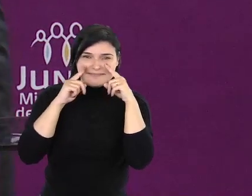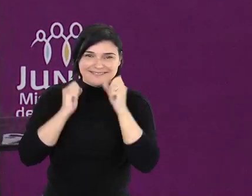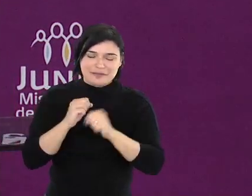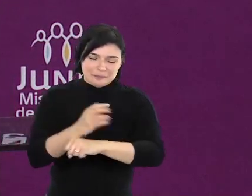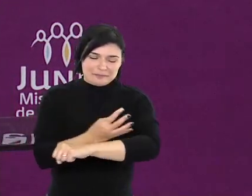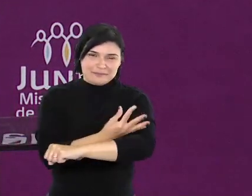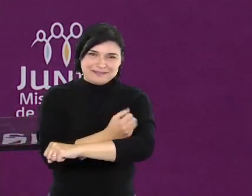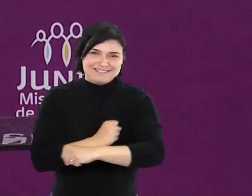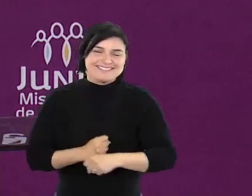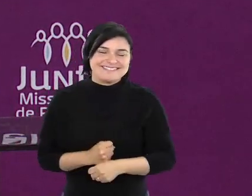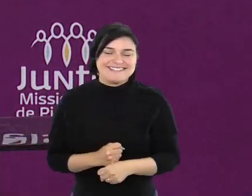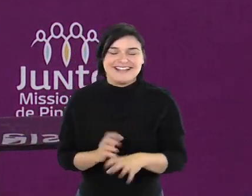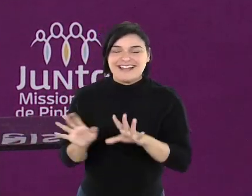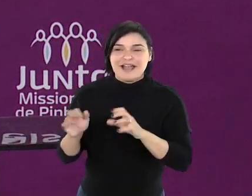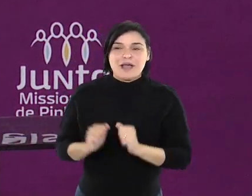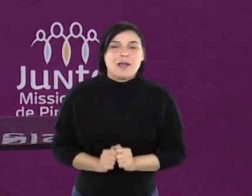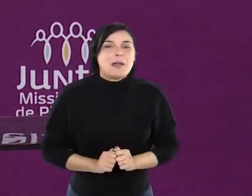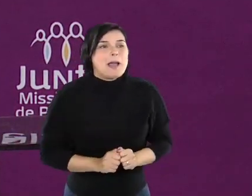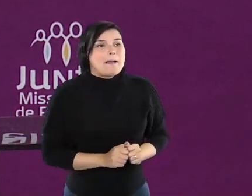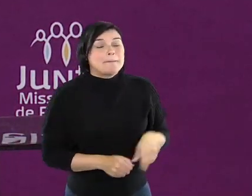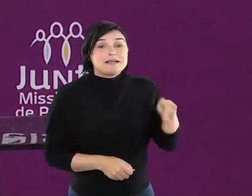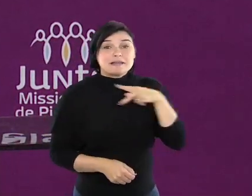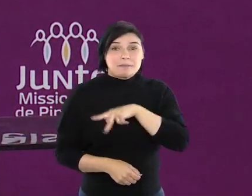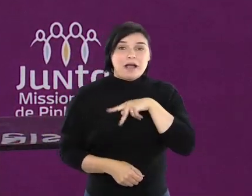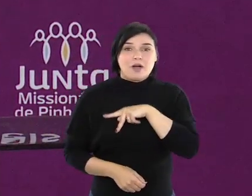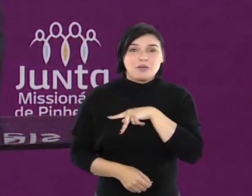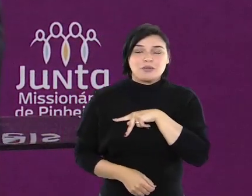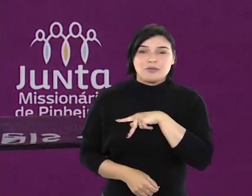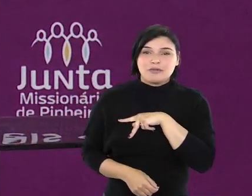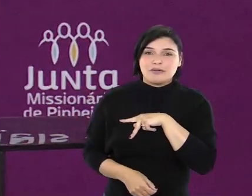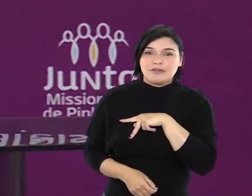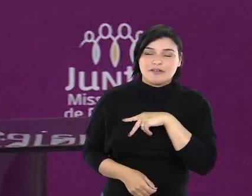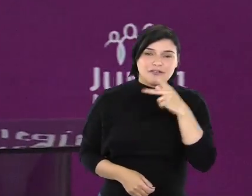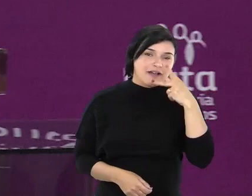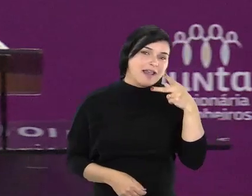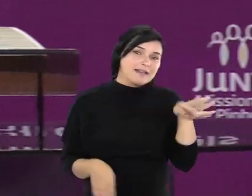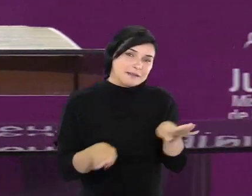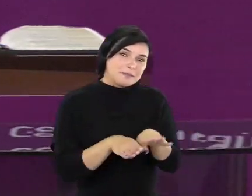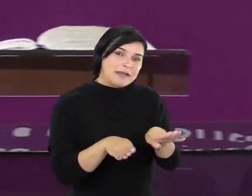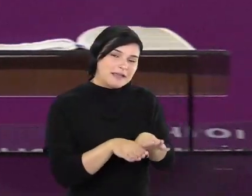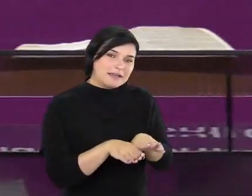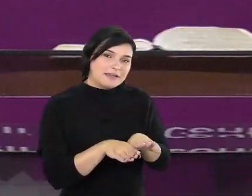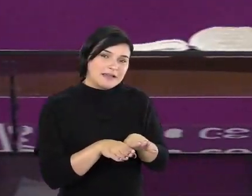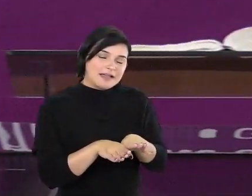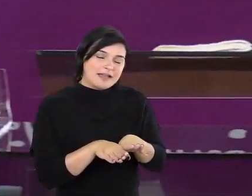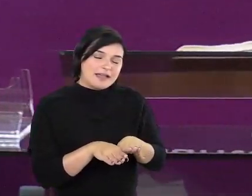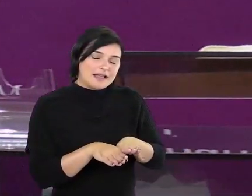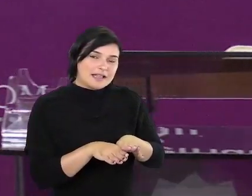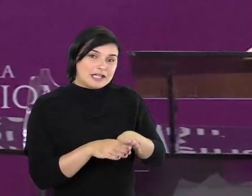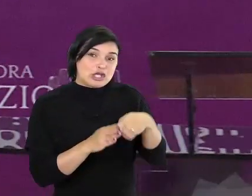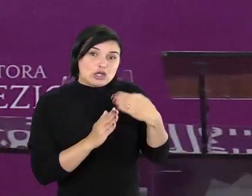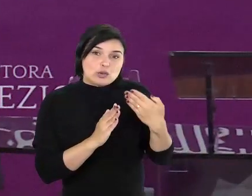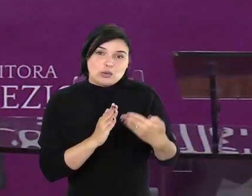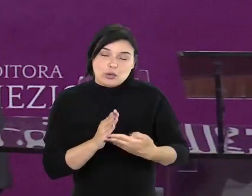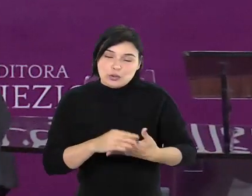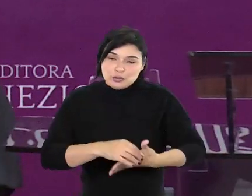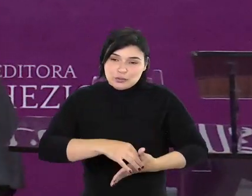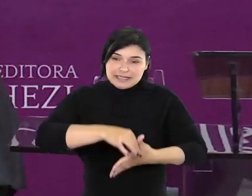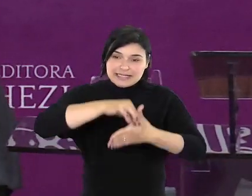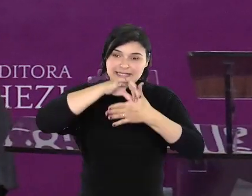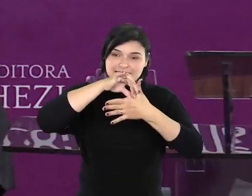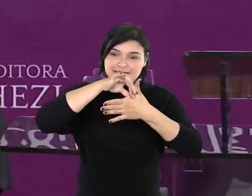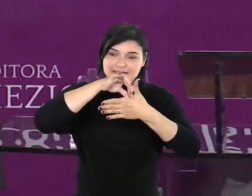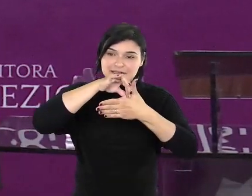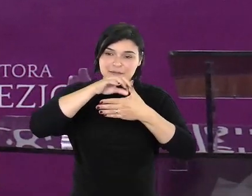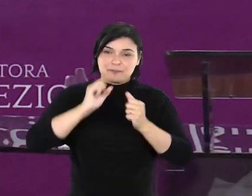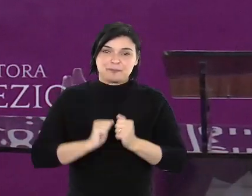mas Paulo vai usar uma coisa que eu acho linda que ele vai dizer que todo Líder é pai de santo